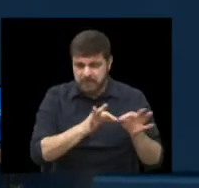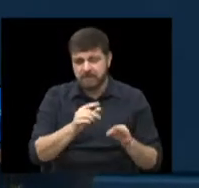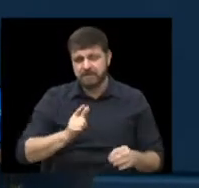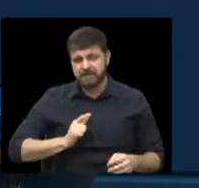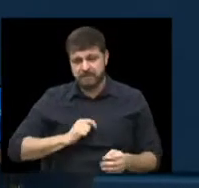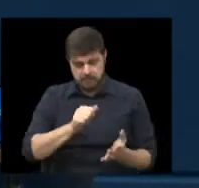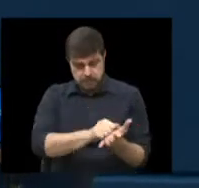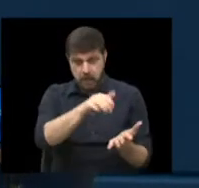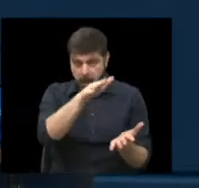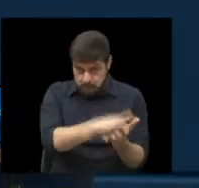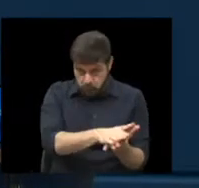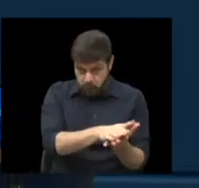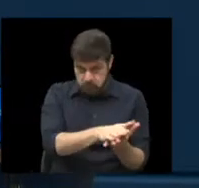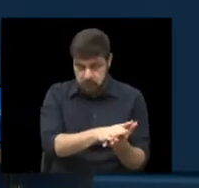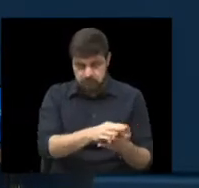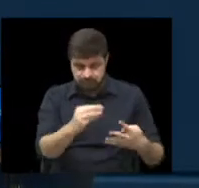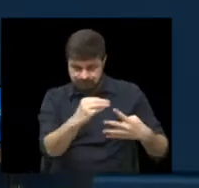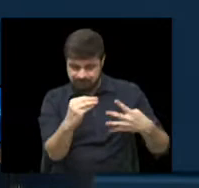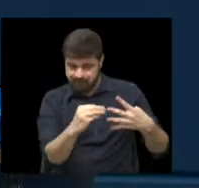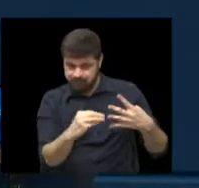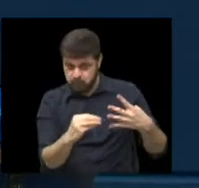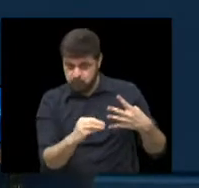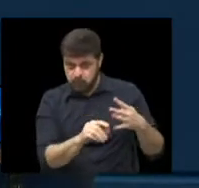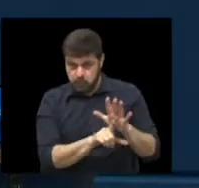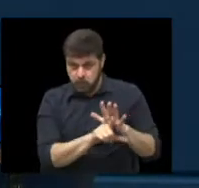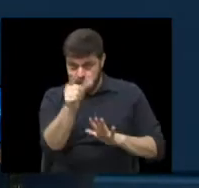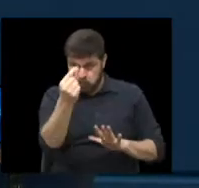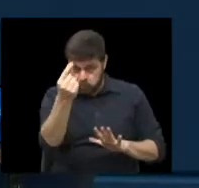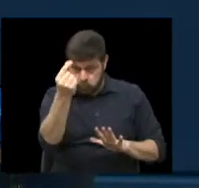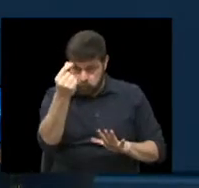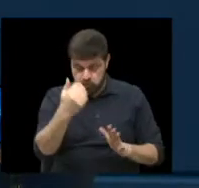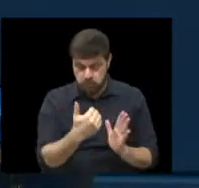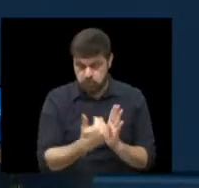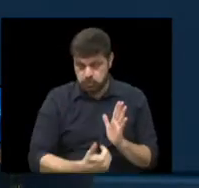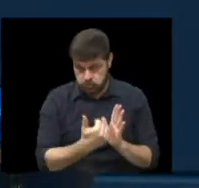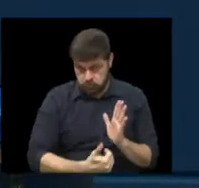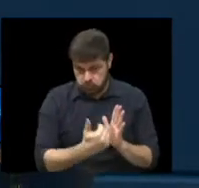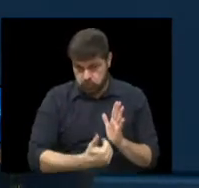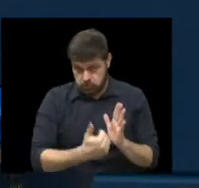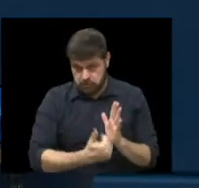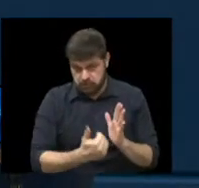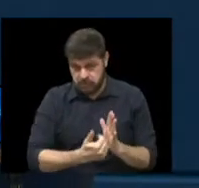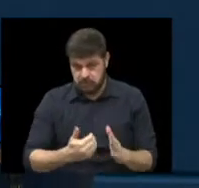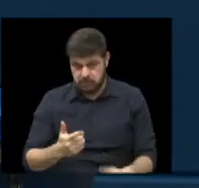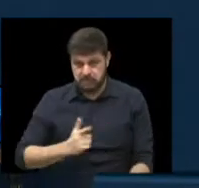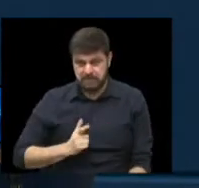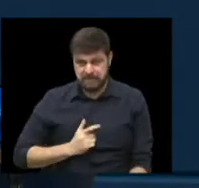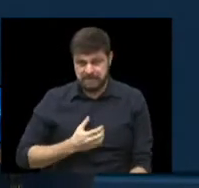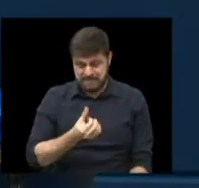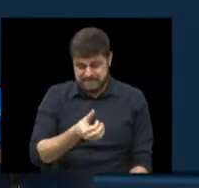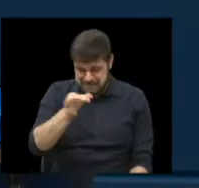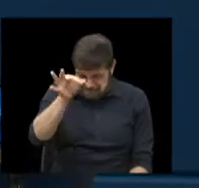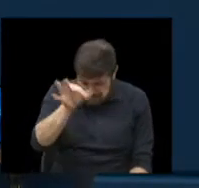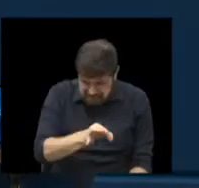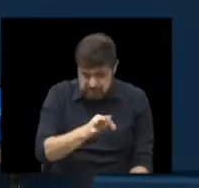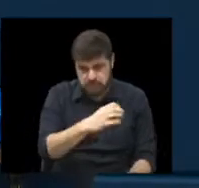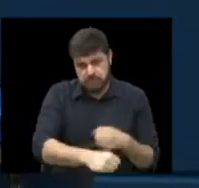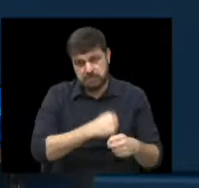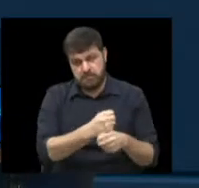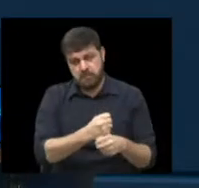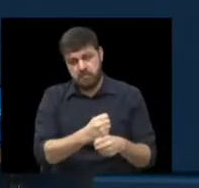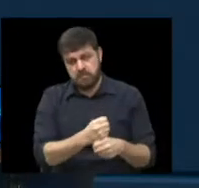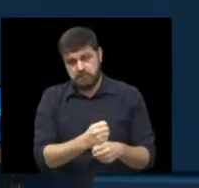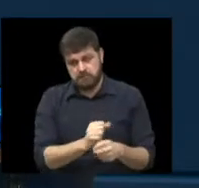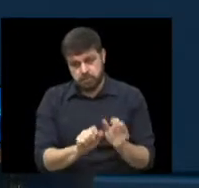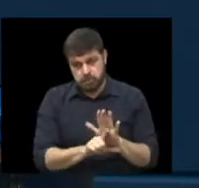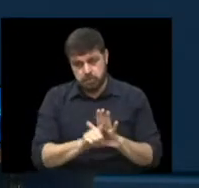multa e nos juros e a criação de um juros compensatório de 6% ao ano. 6%